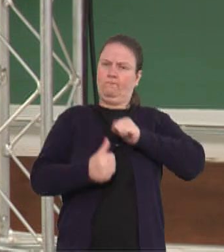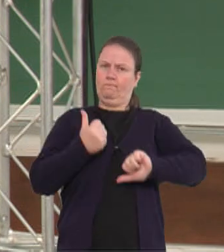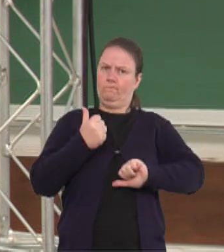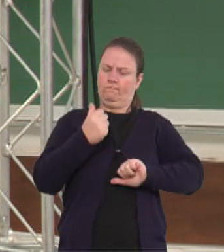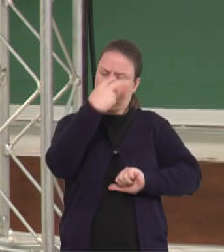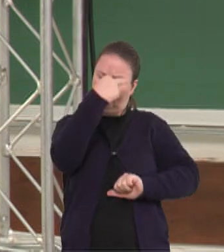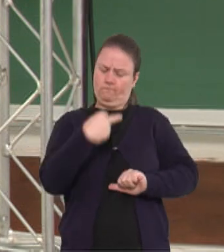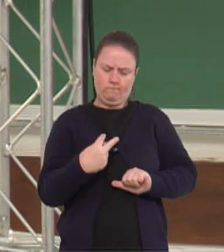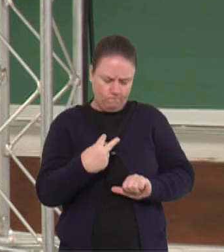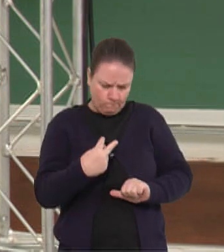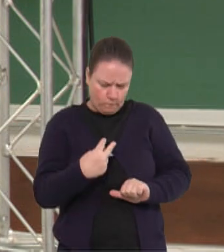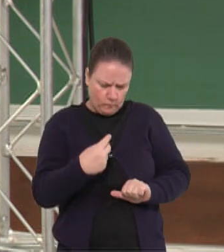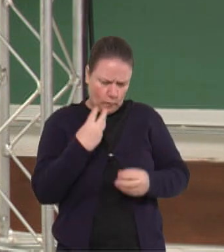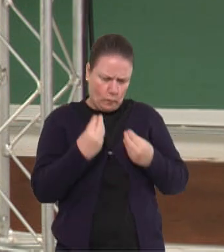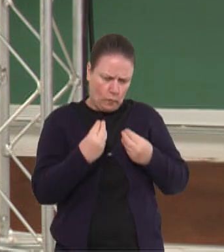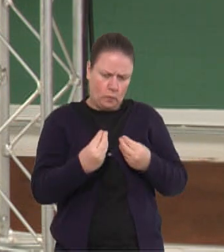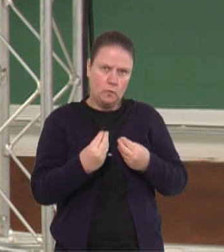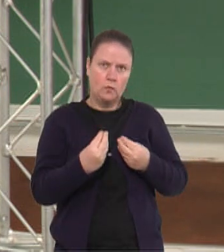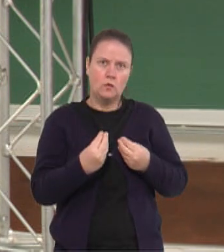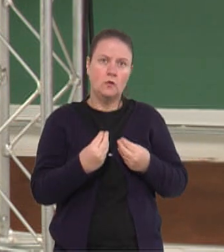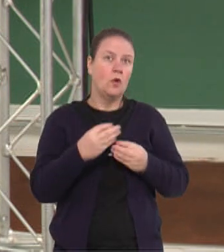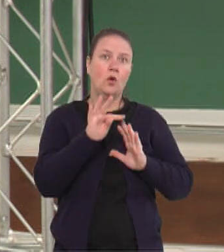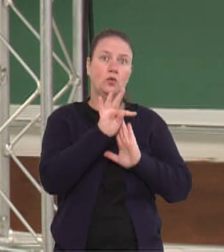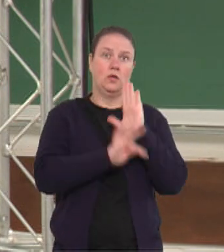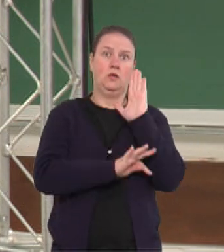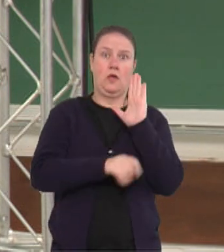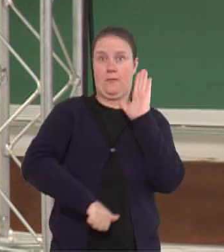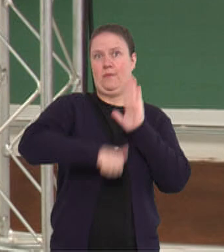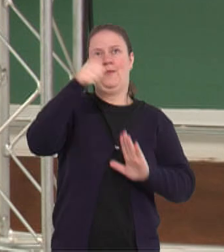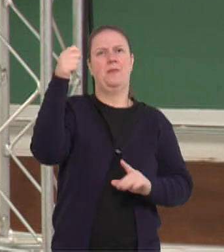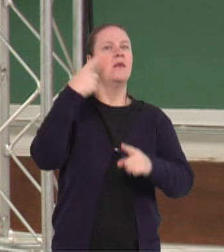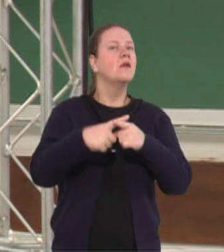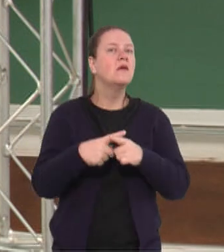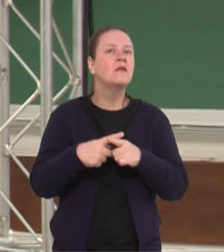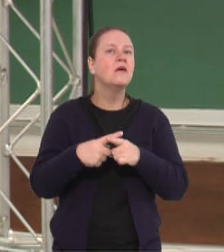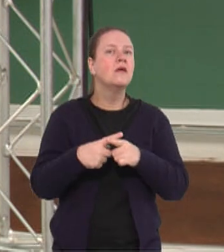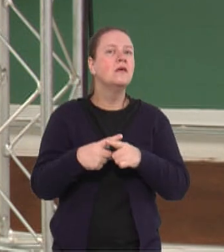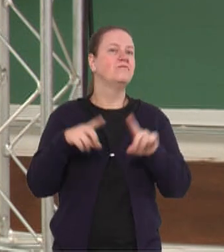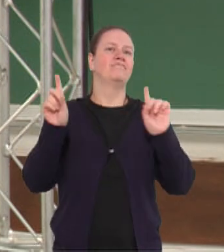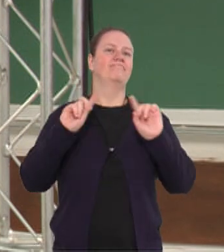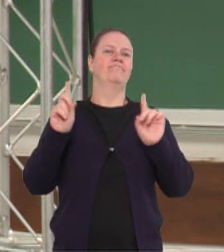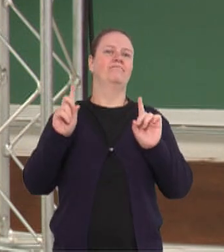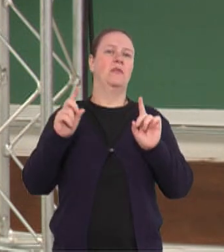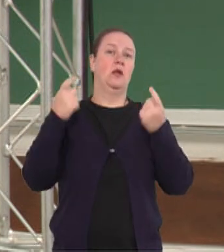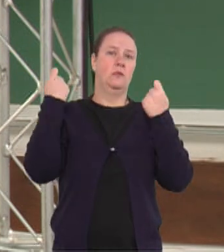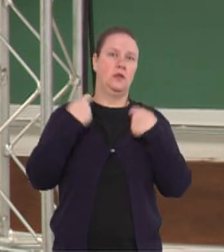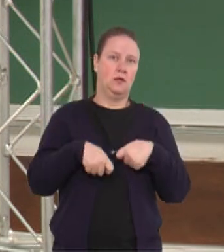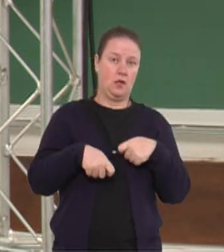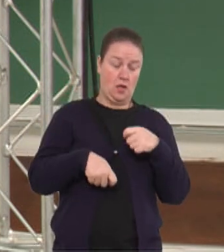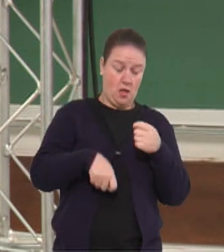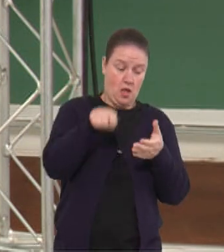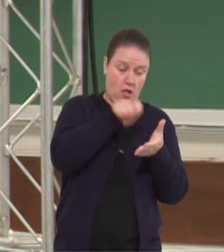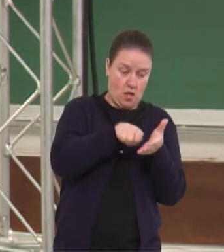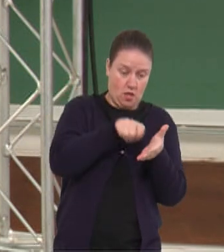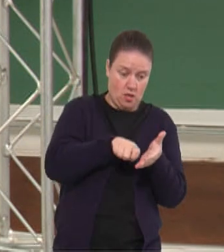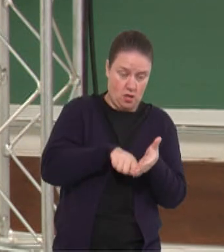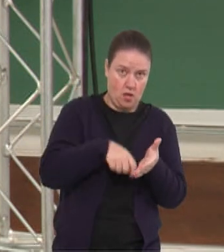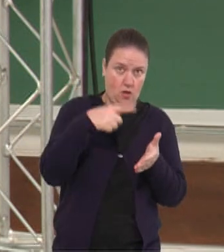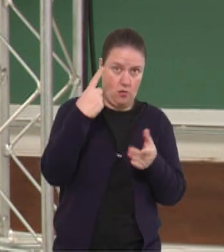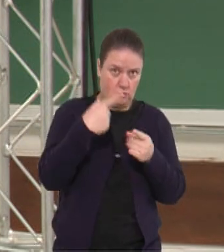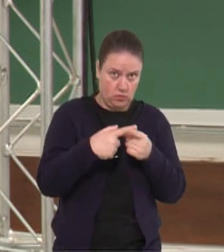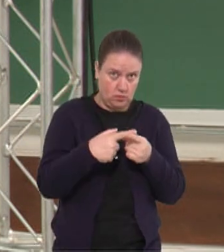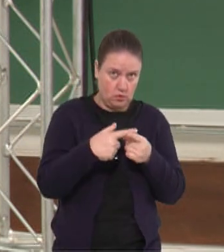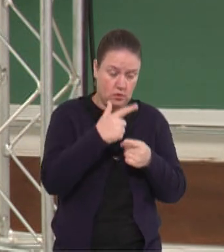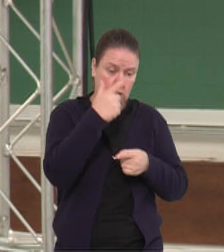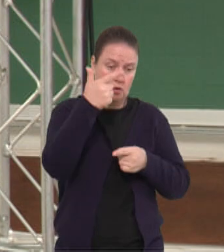comentamos? Nem um texto fica excelente de primeira escrita, ele precisa passar por uma revisão. Revisão